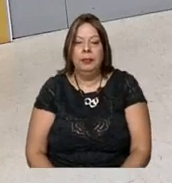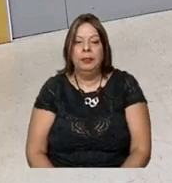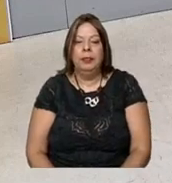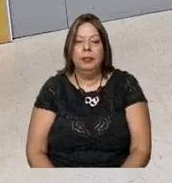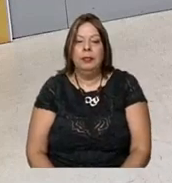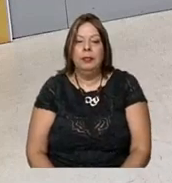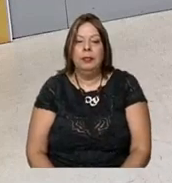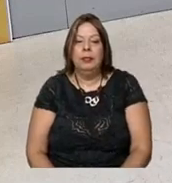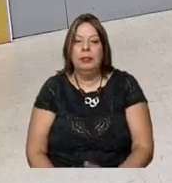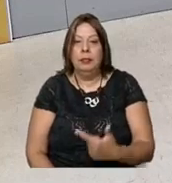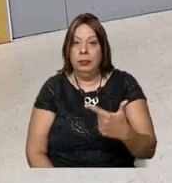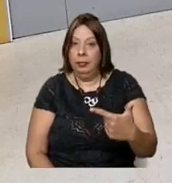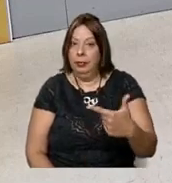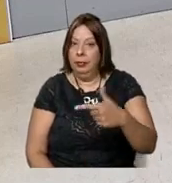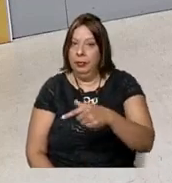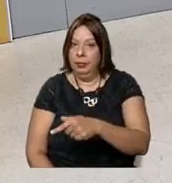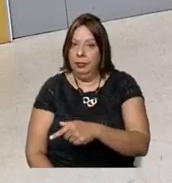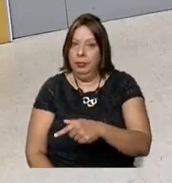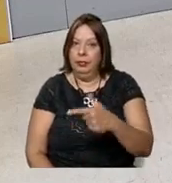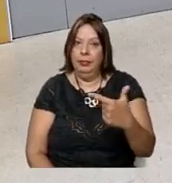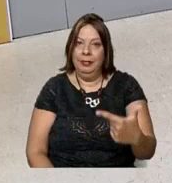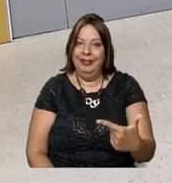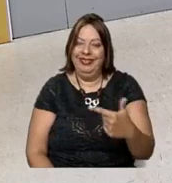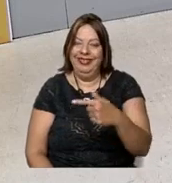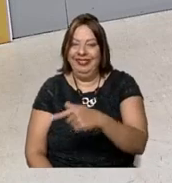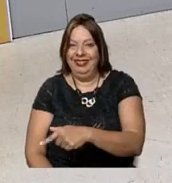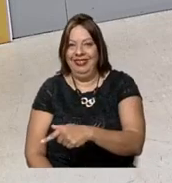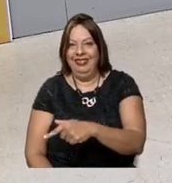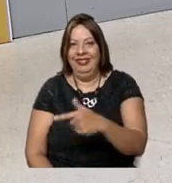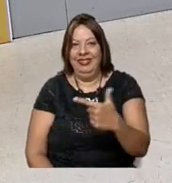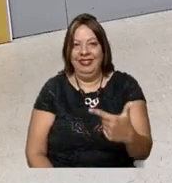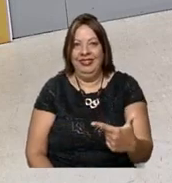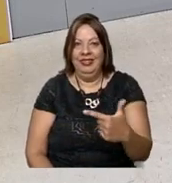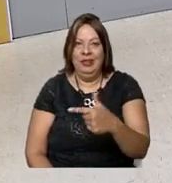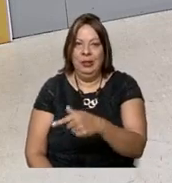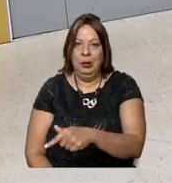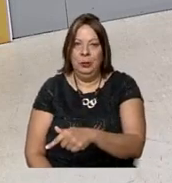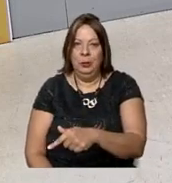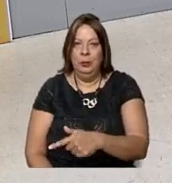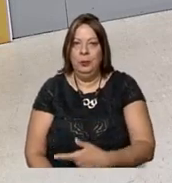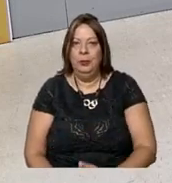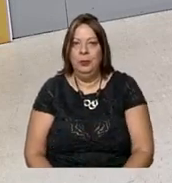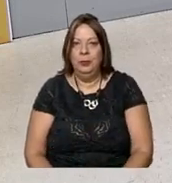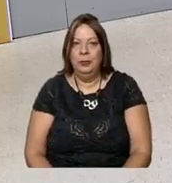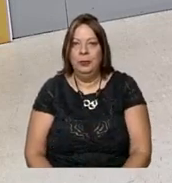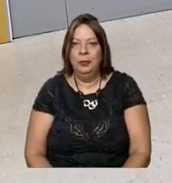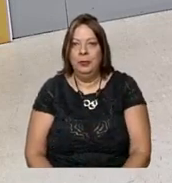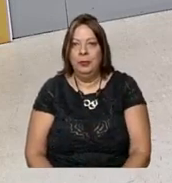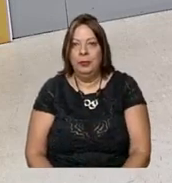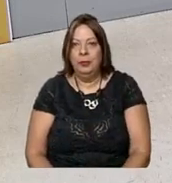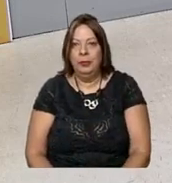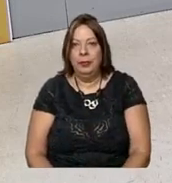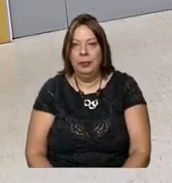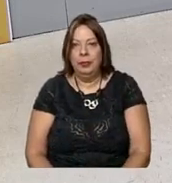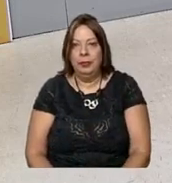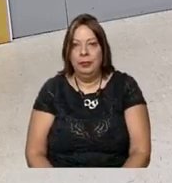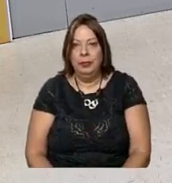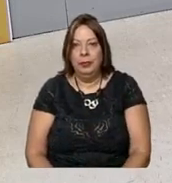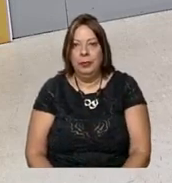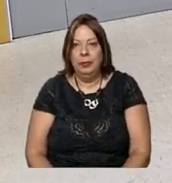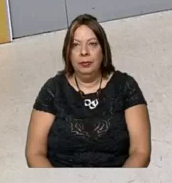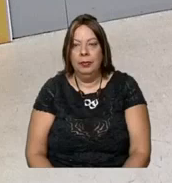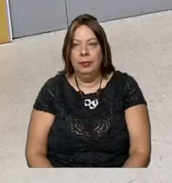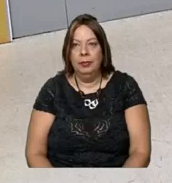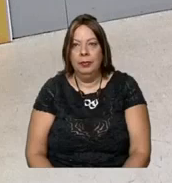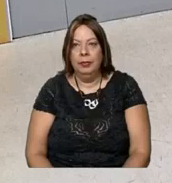43. Agora chegou a bolinha de número 27. 27. 27, valendo